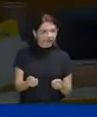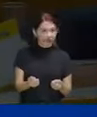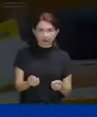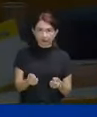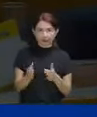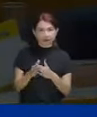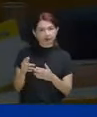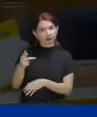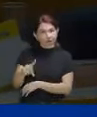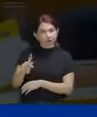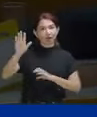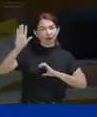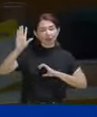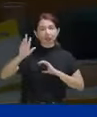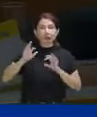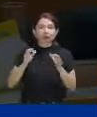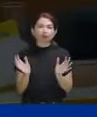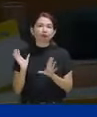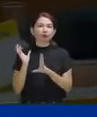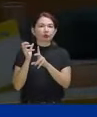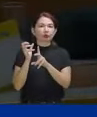né? E, em síntese, é o relatório.